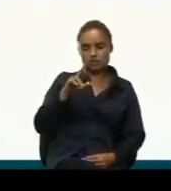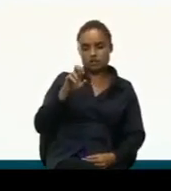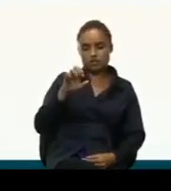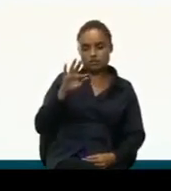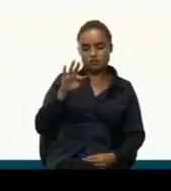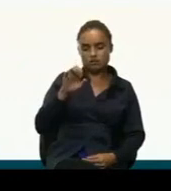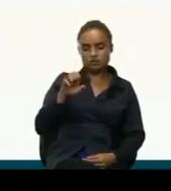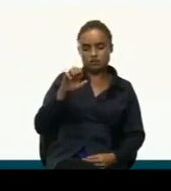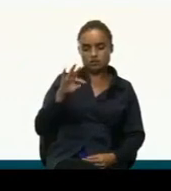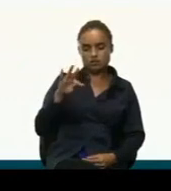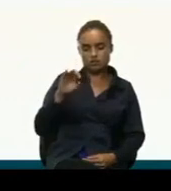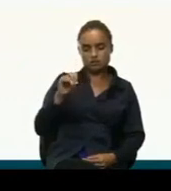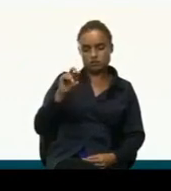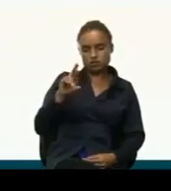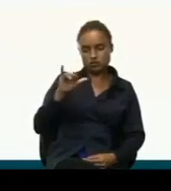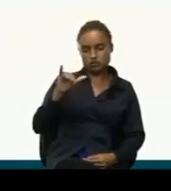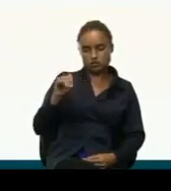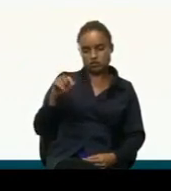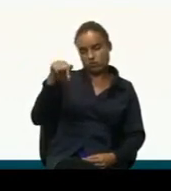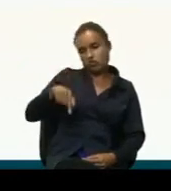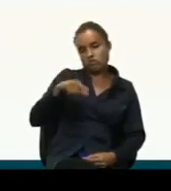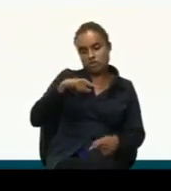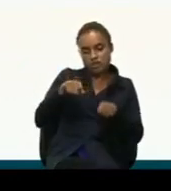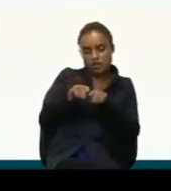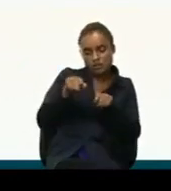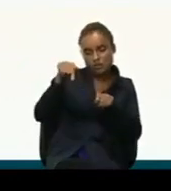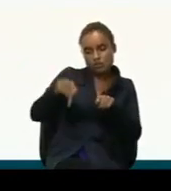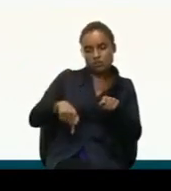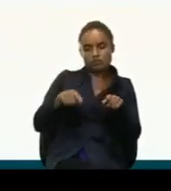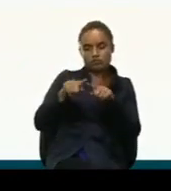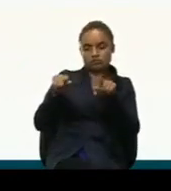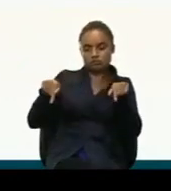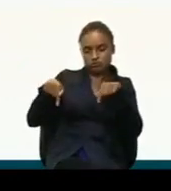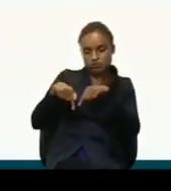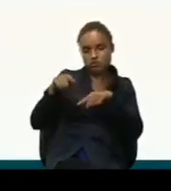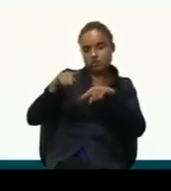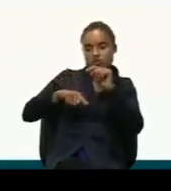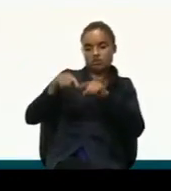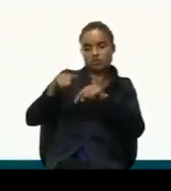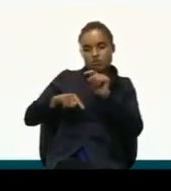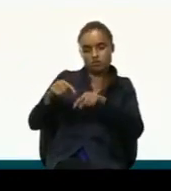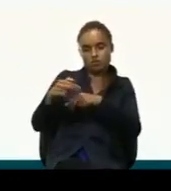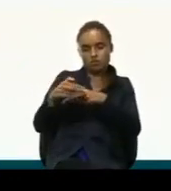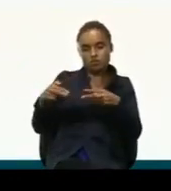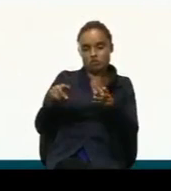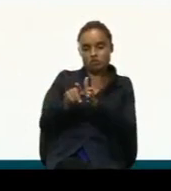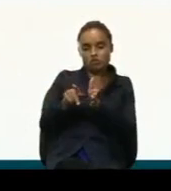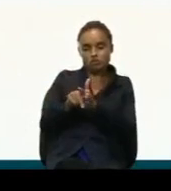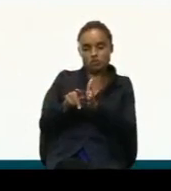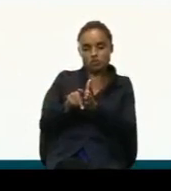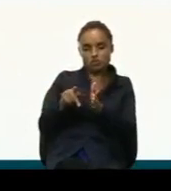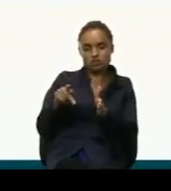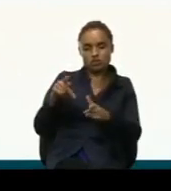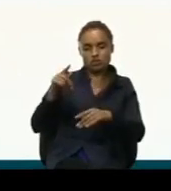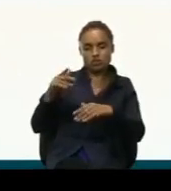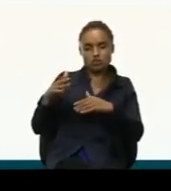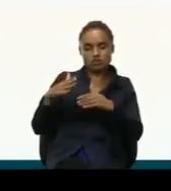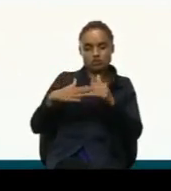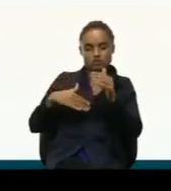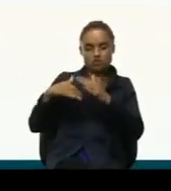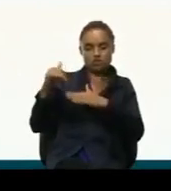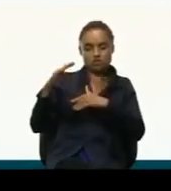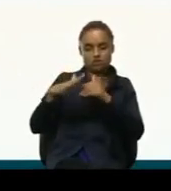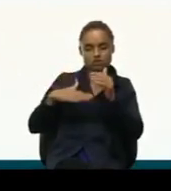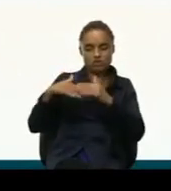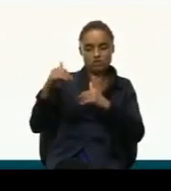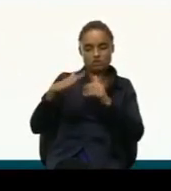lazer separada. Aqui ainda ficavam alguns equipamentos. Corte e dobra de aço.